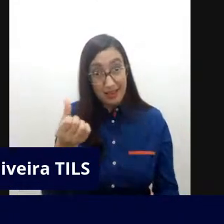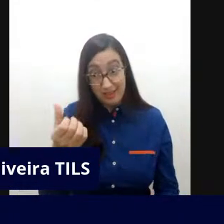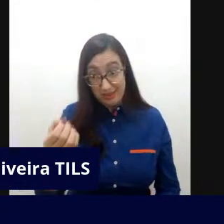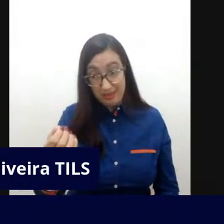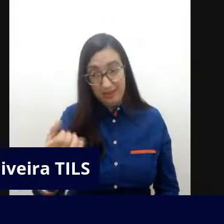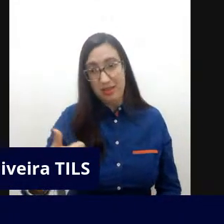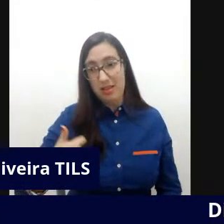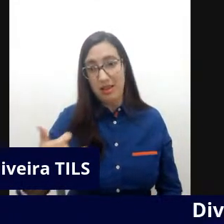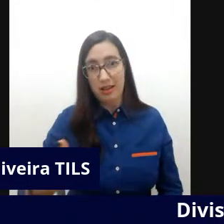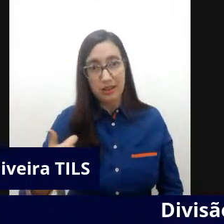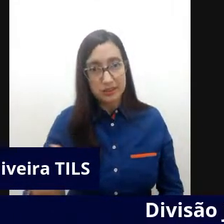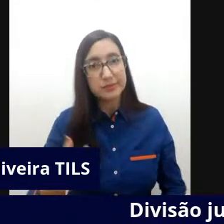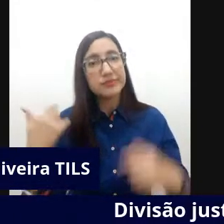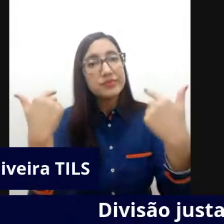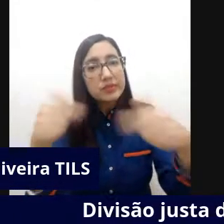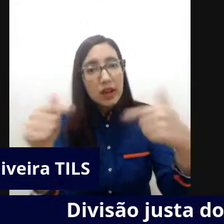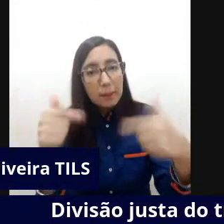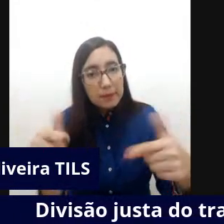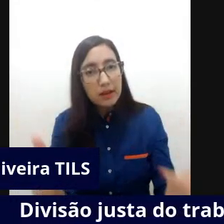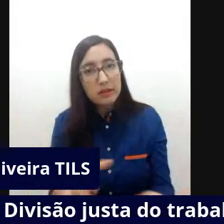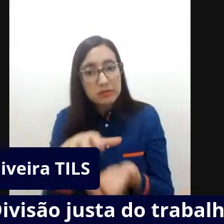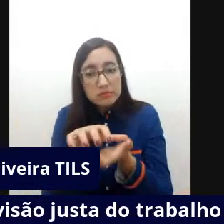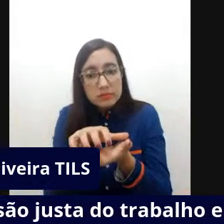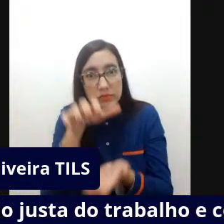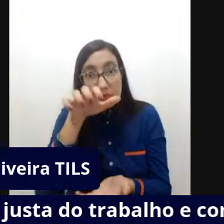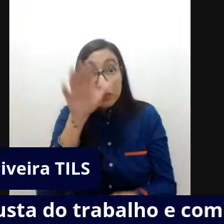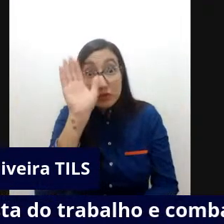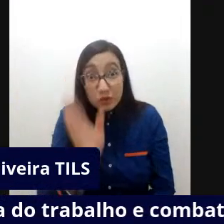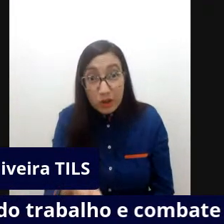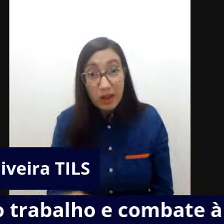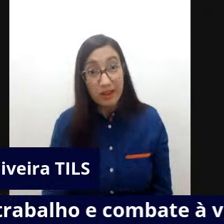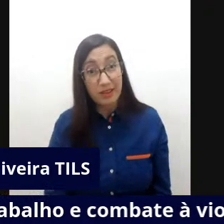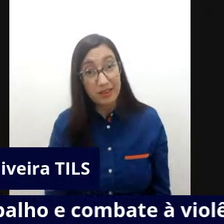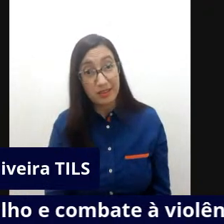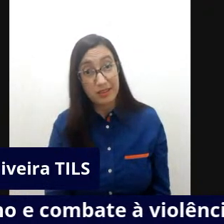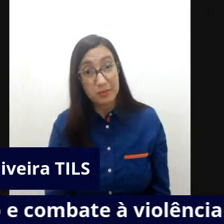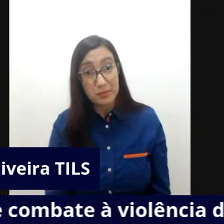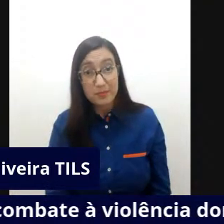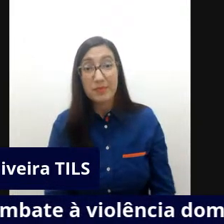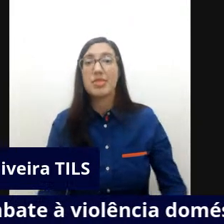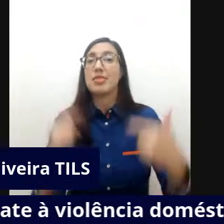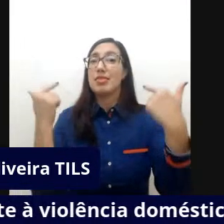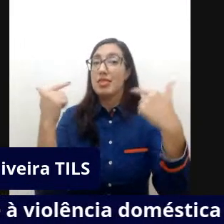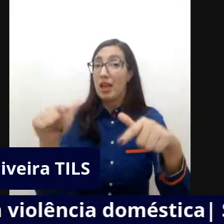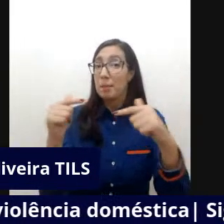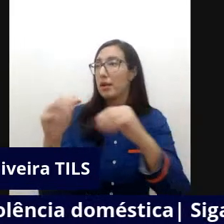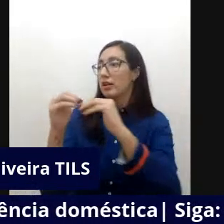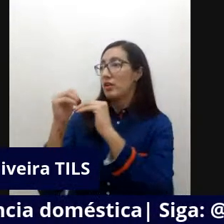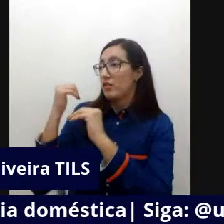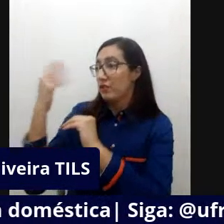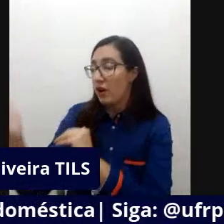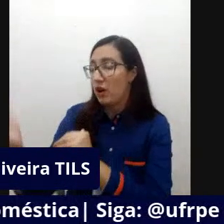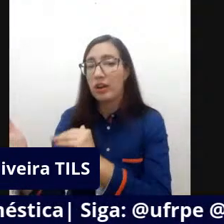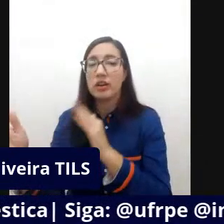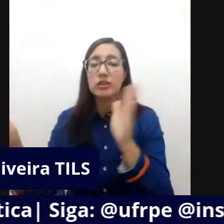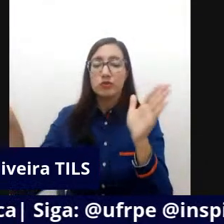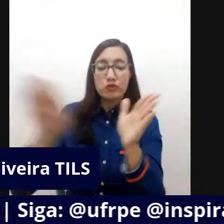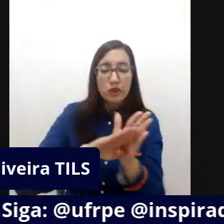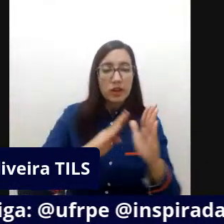quando ela chega em casa, ela ainda tem que fazer as tarefas domésticas, porque, infelizmente, a nossa cultura é